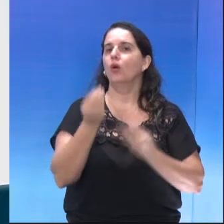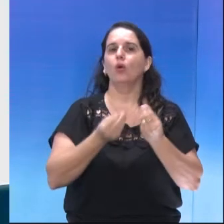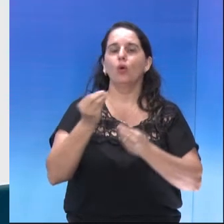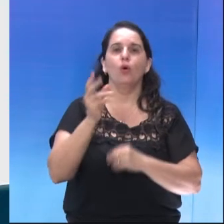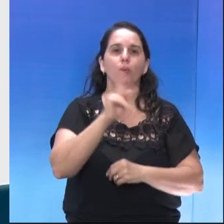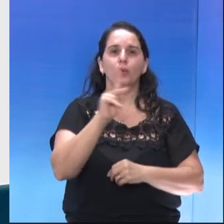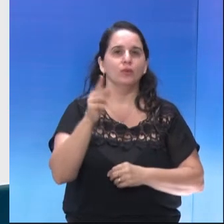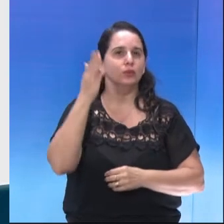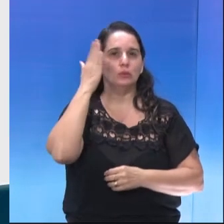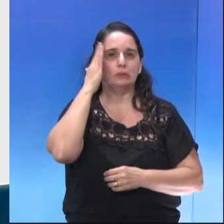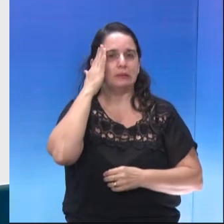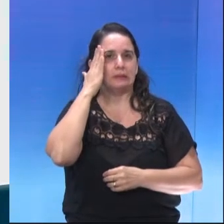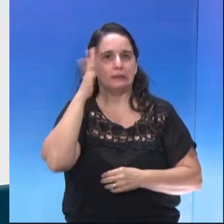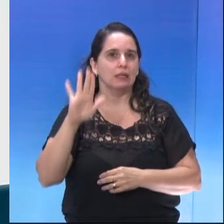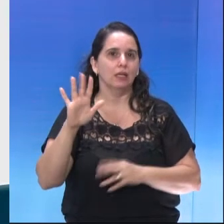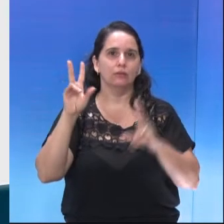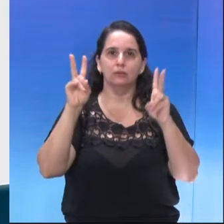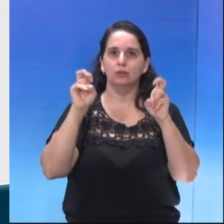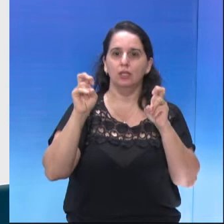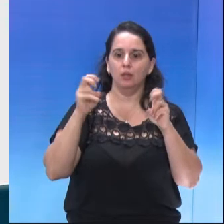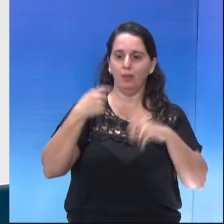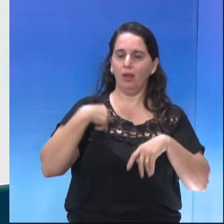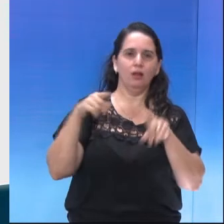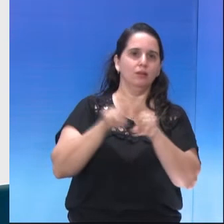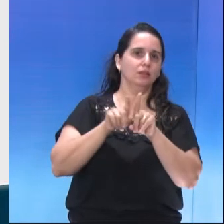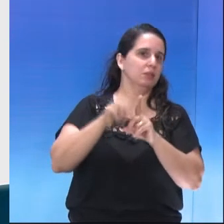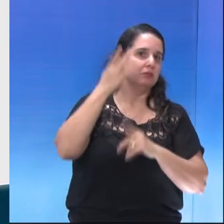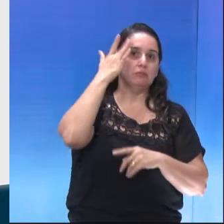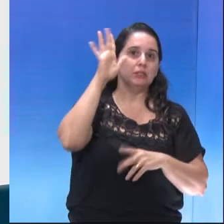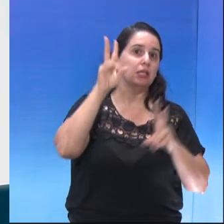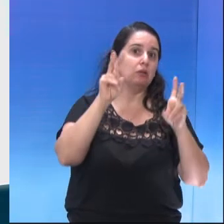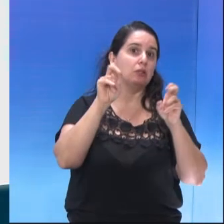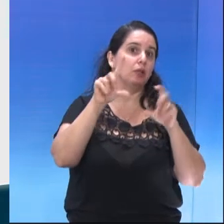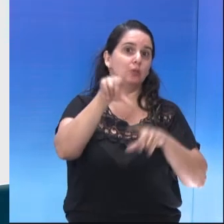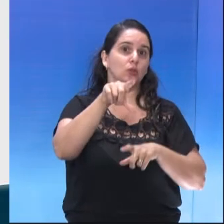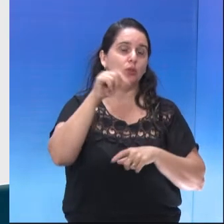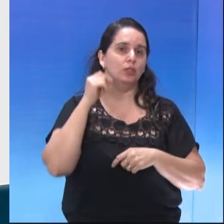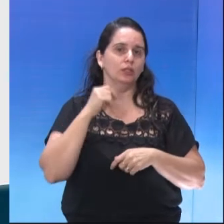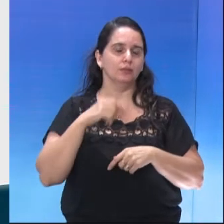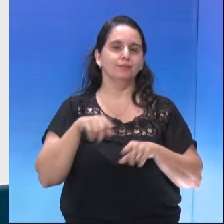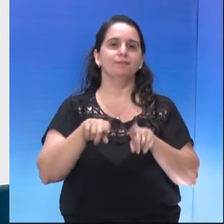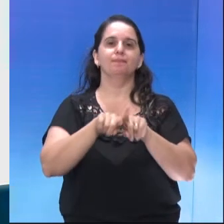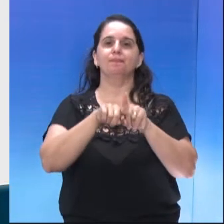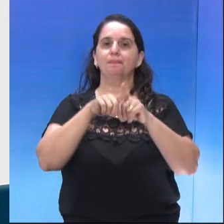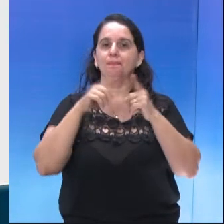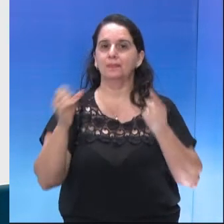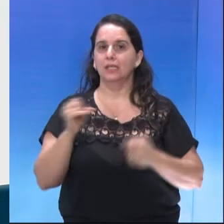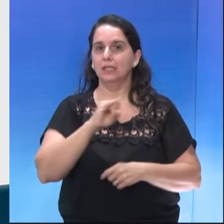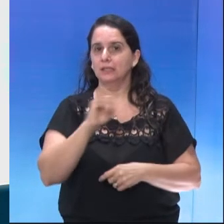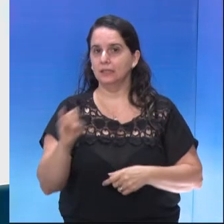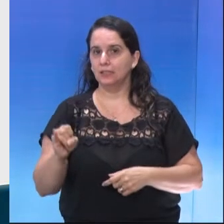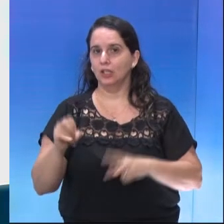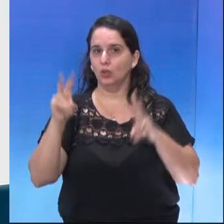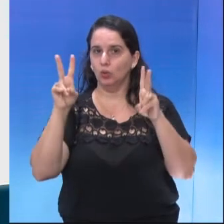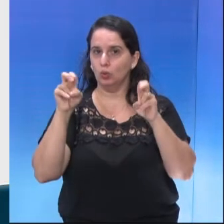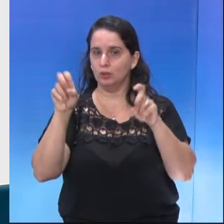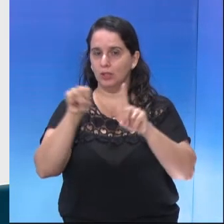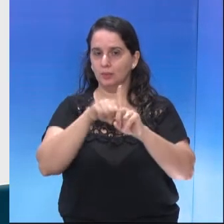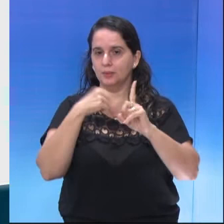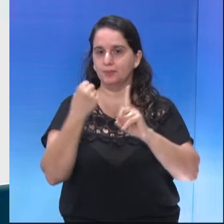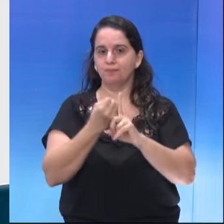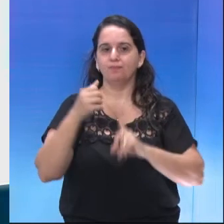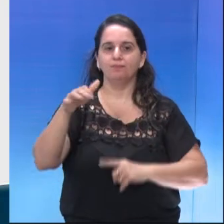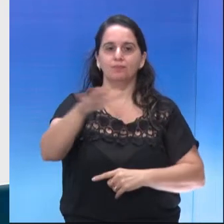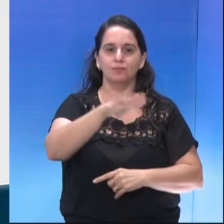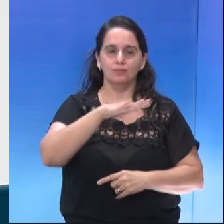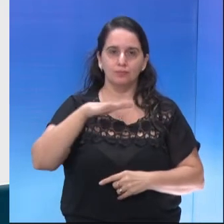sei nem qual é o tema, nem eu sei qual é o tema. Eu também não sei qual é o tema, mas eu sei que se a problemática for social esse